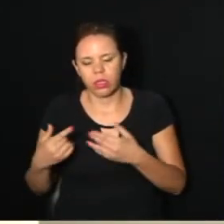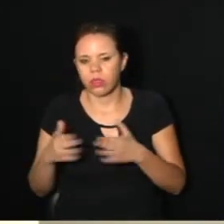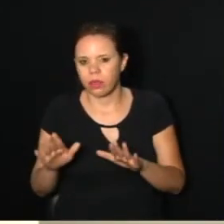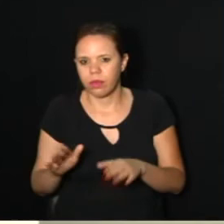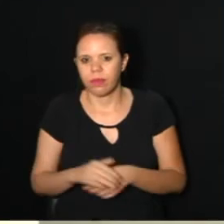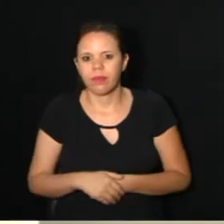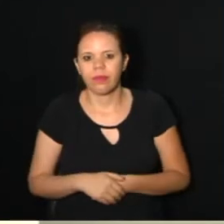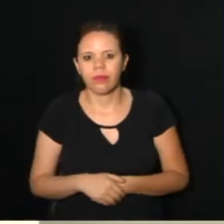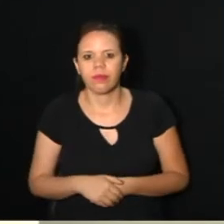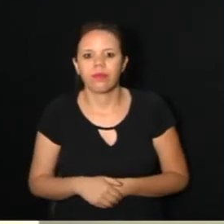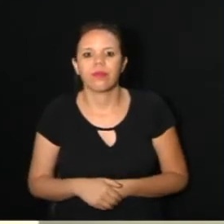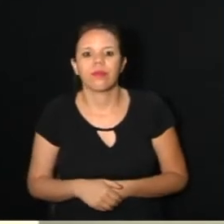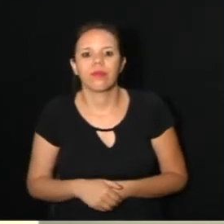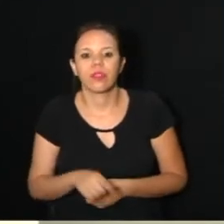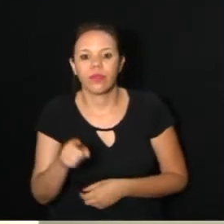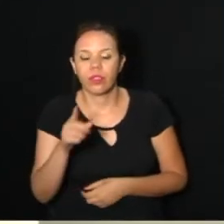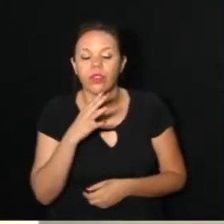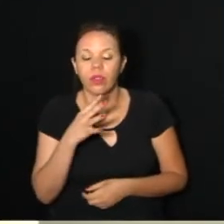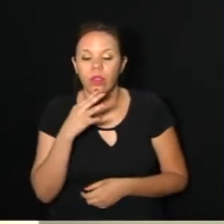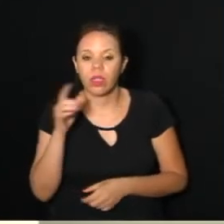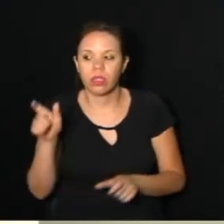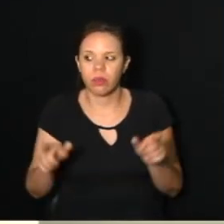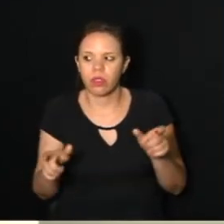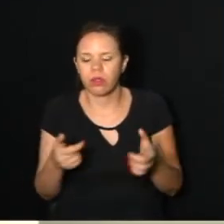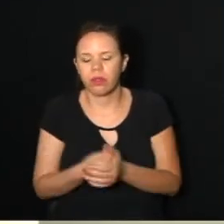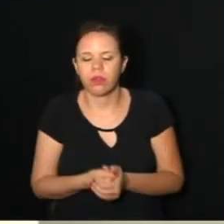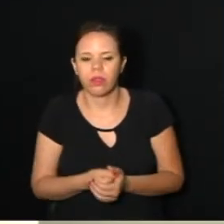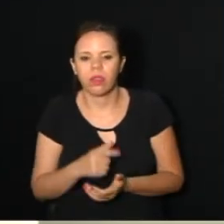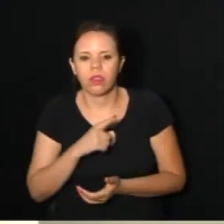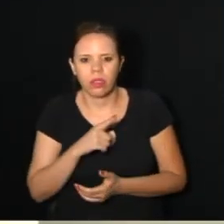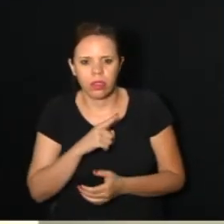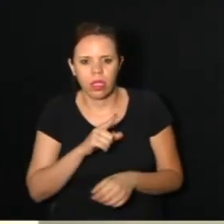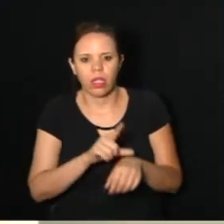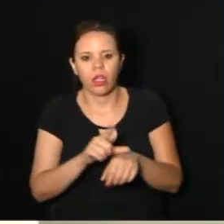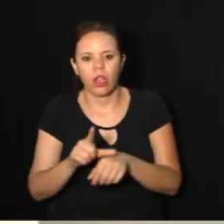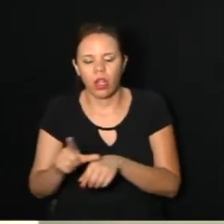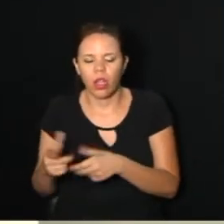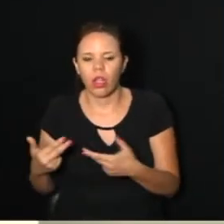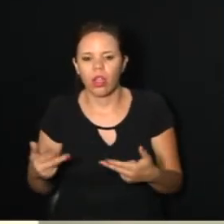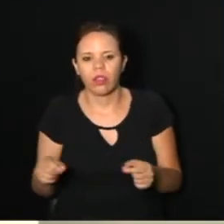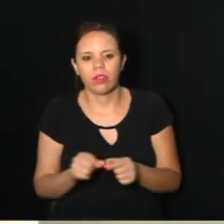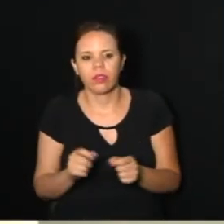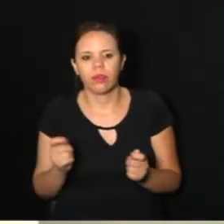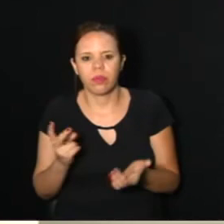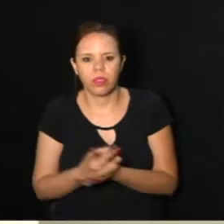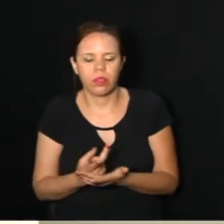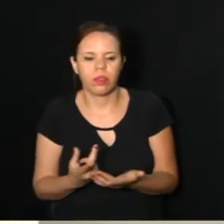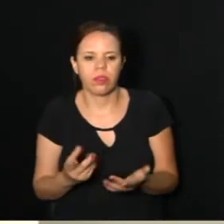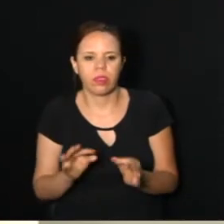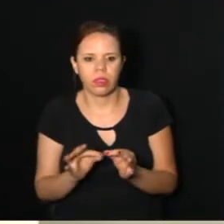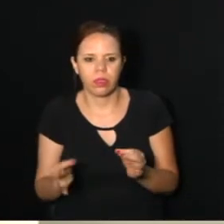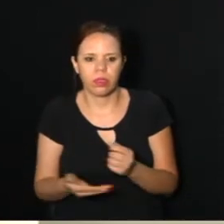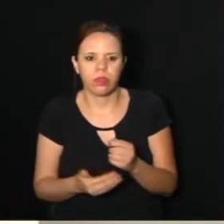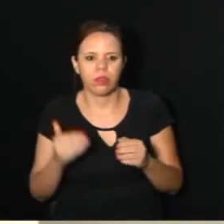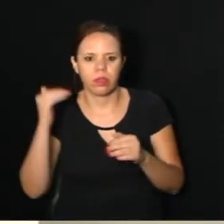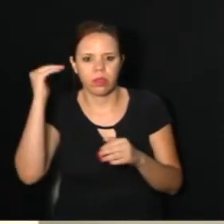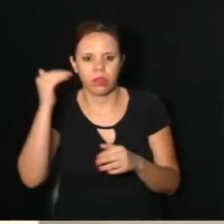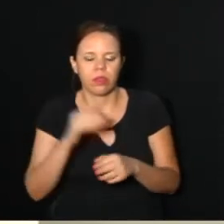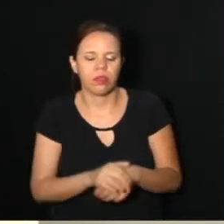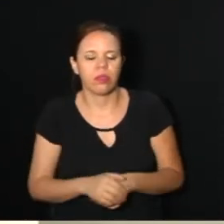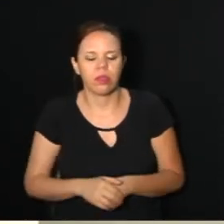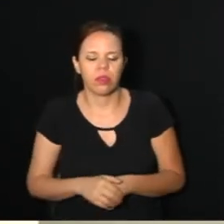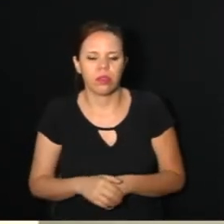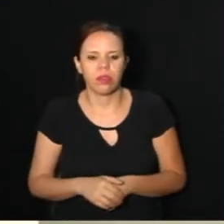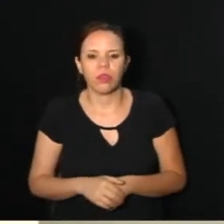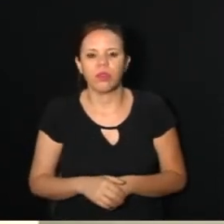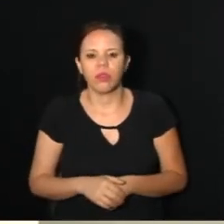disponível. Então, se você conhece alguém que tem comércio, mesmo que seja de pequeno, grande ou médio